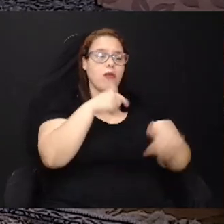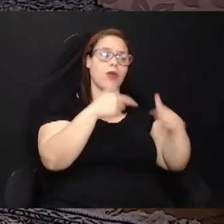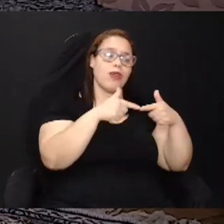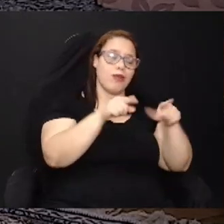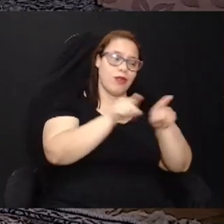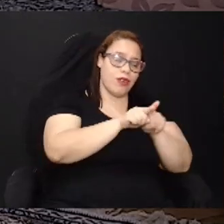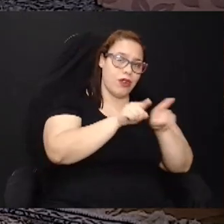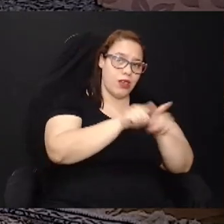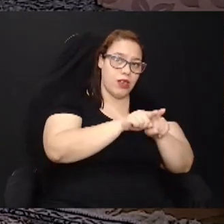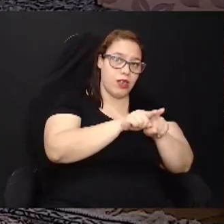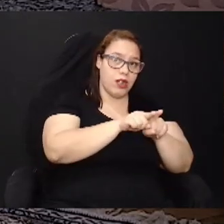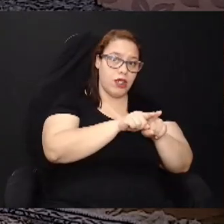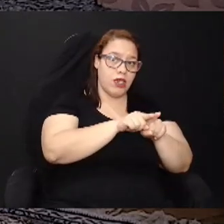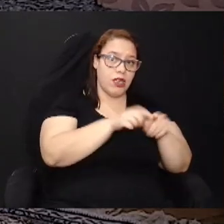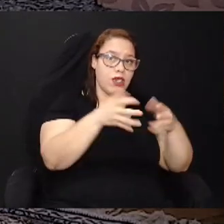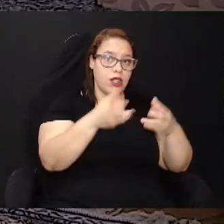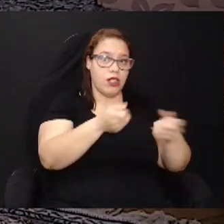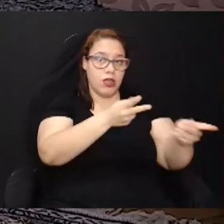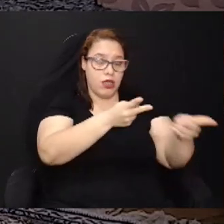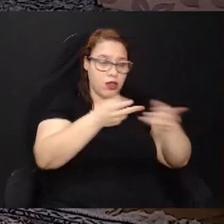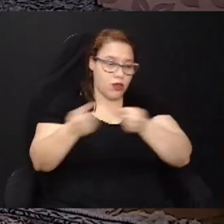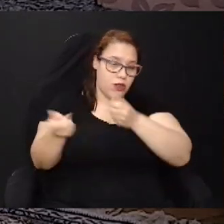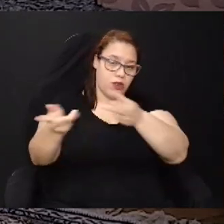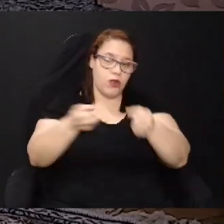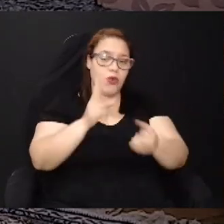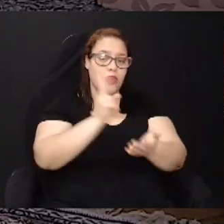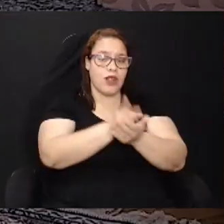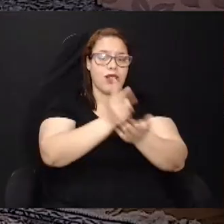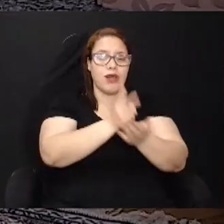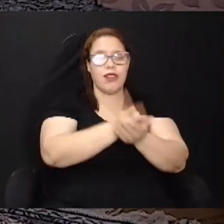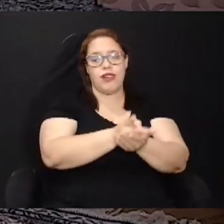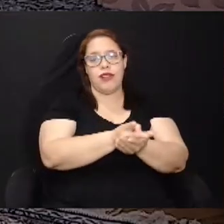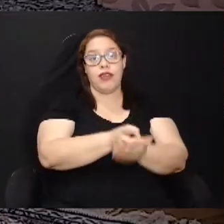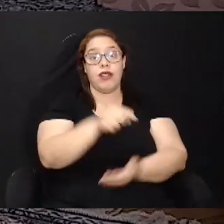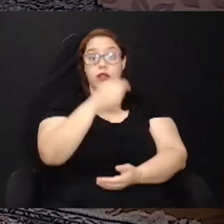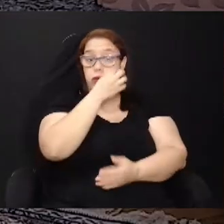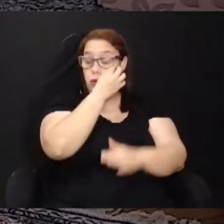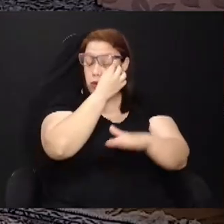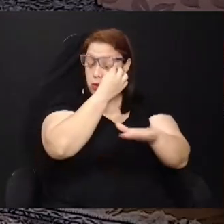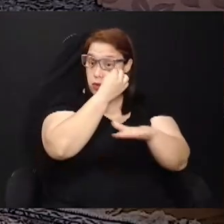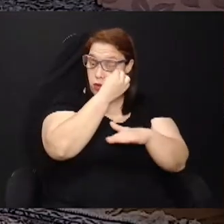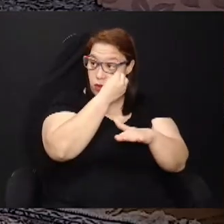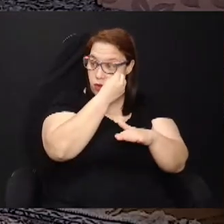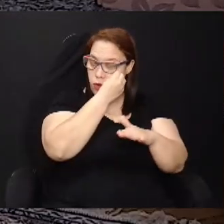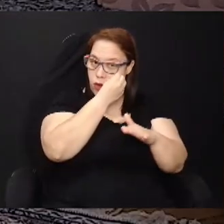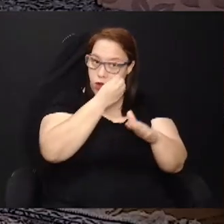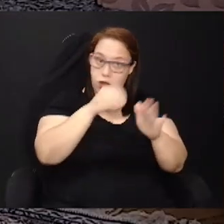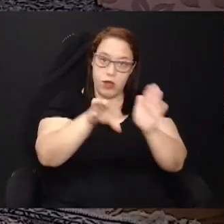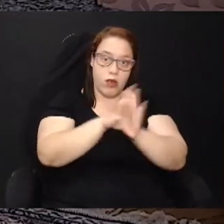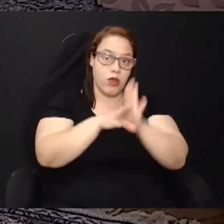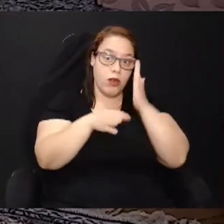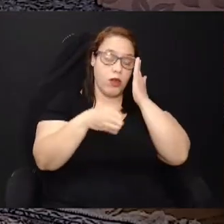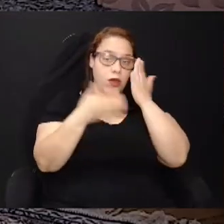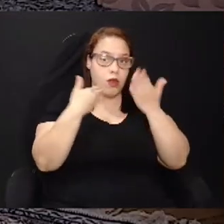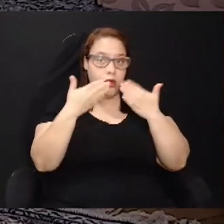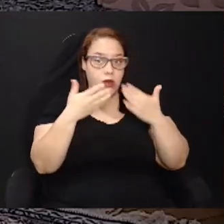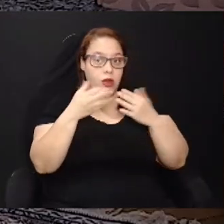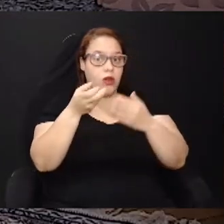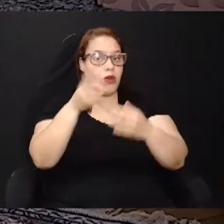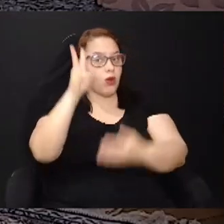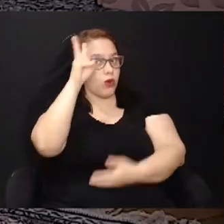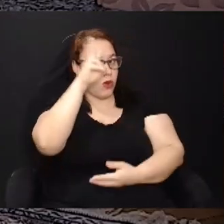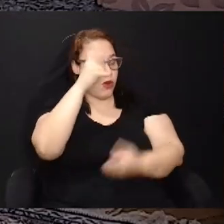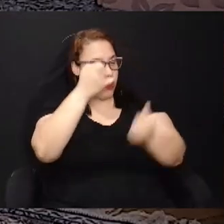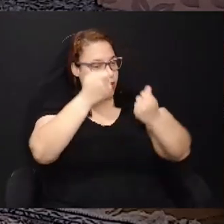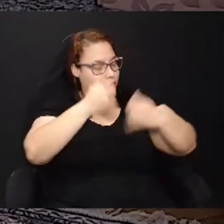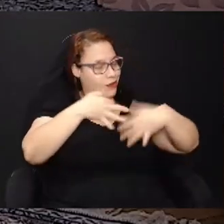recebem visita com frequência. Então, de repente, esse momento que alguém chega junto, conversa, conta uma história, faz muita